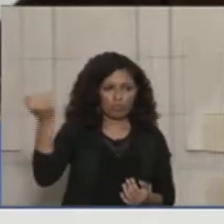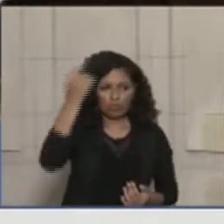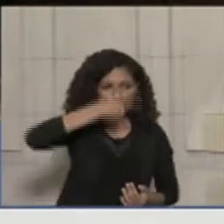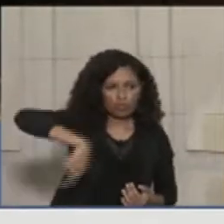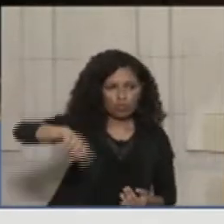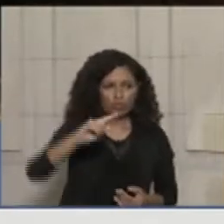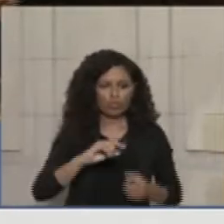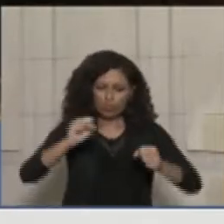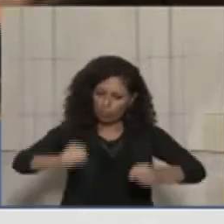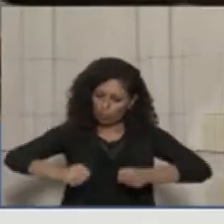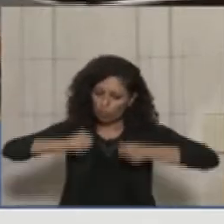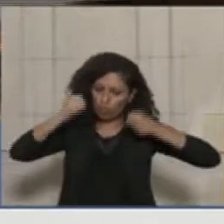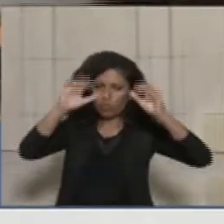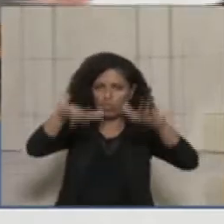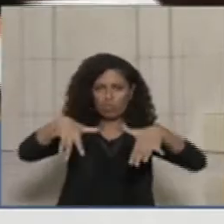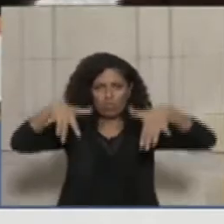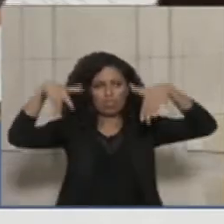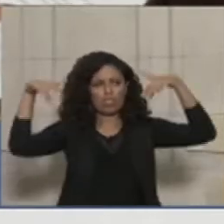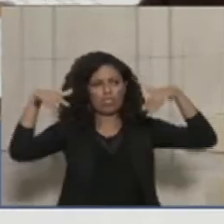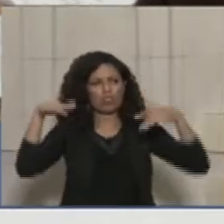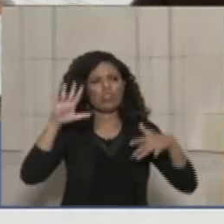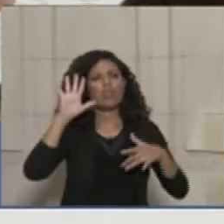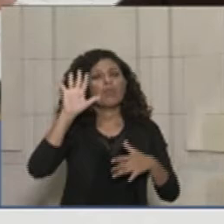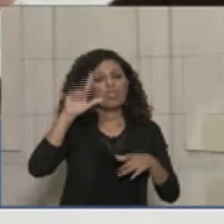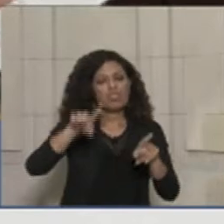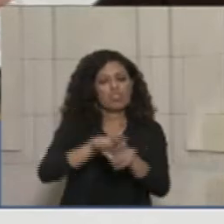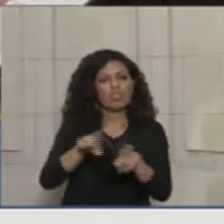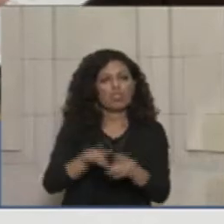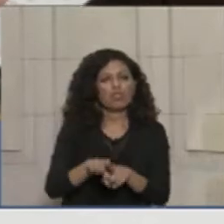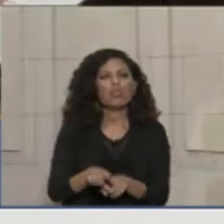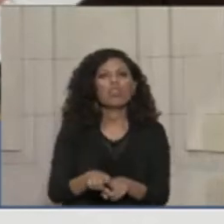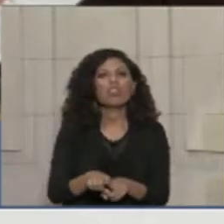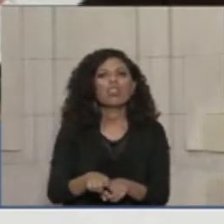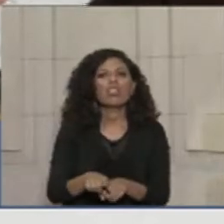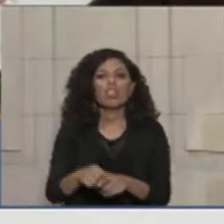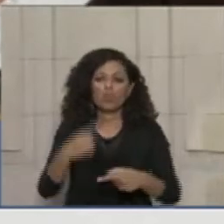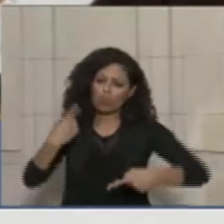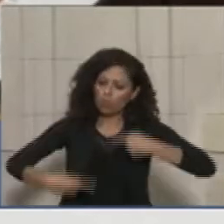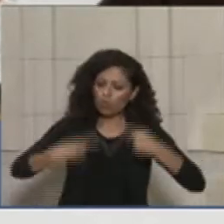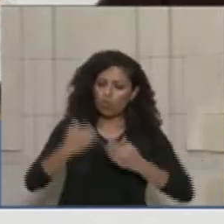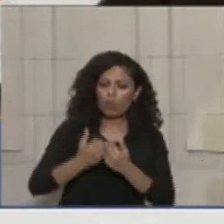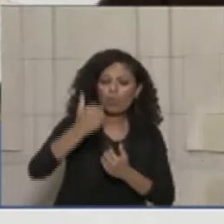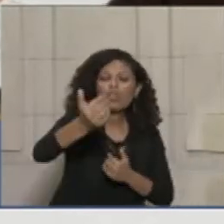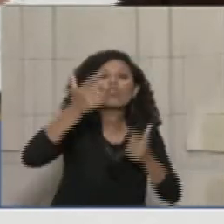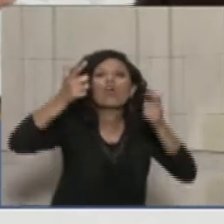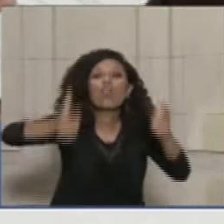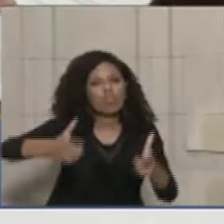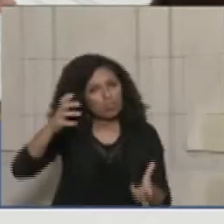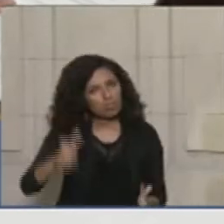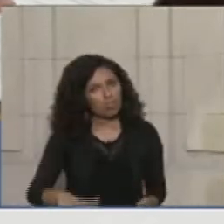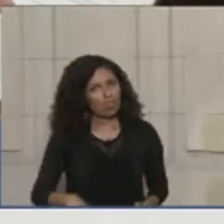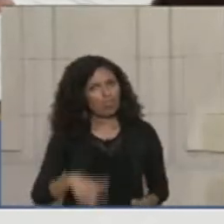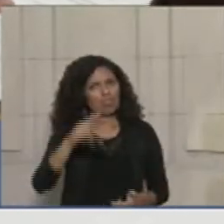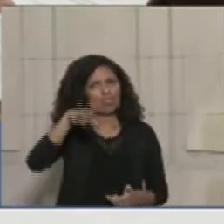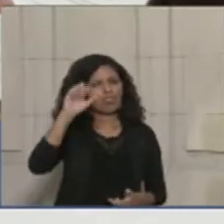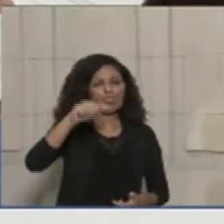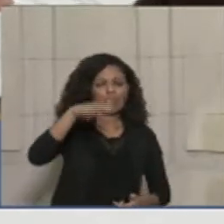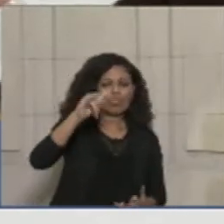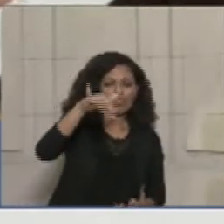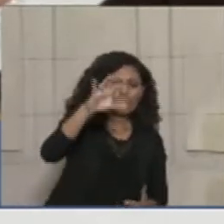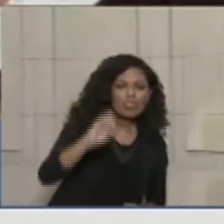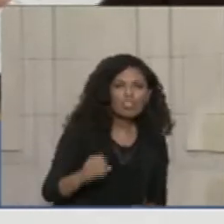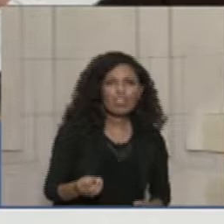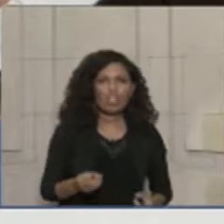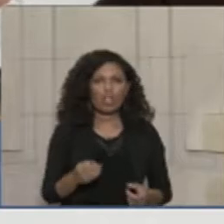o espaço do plenário, mas da participação política, é do grêmio das escolas, é do entorno da comunidade escolar,